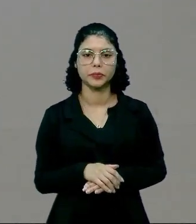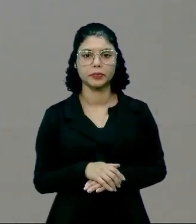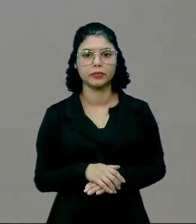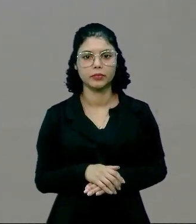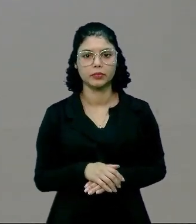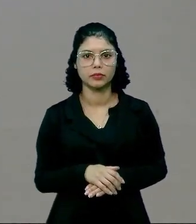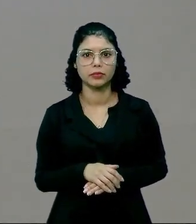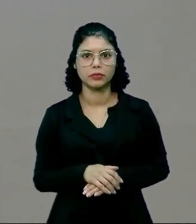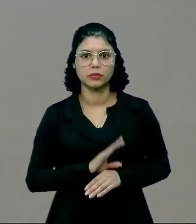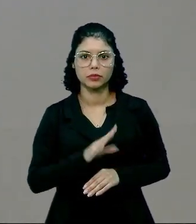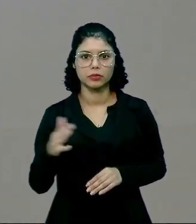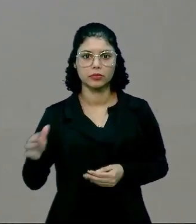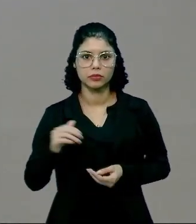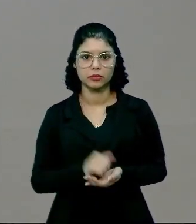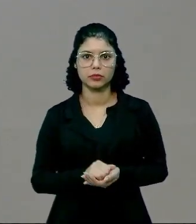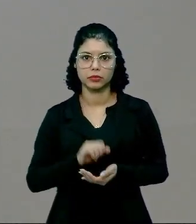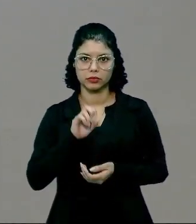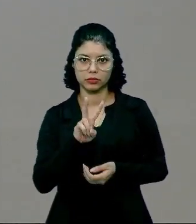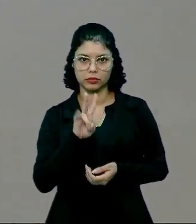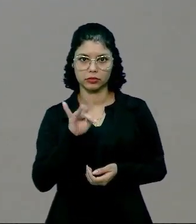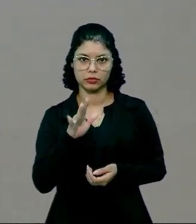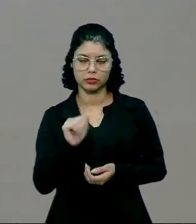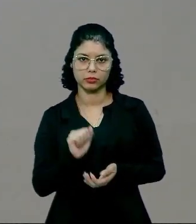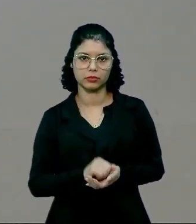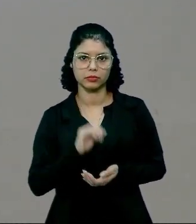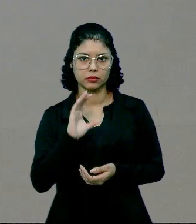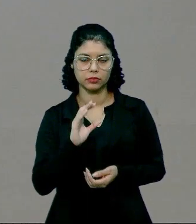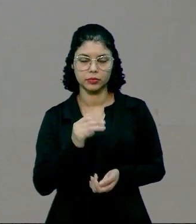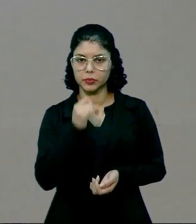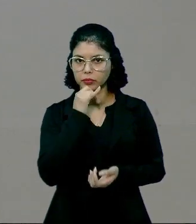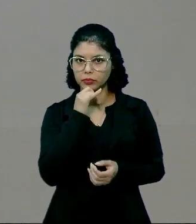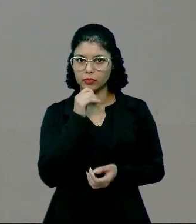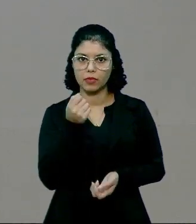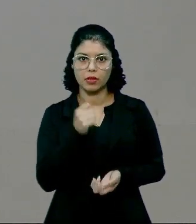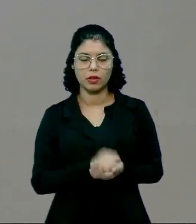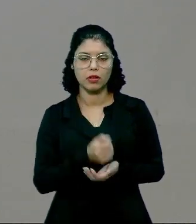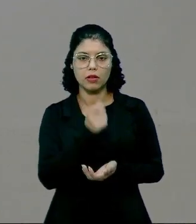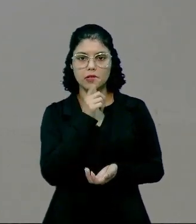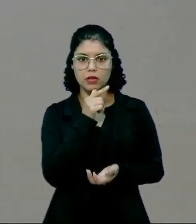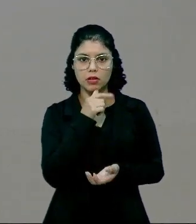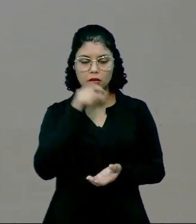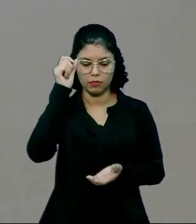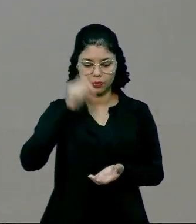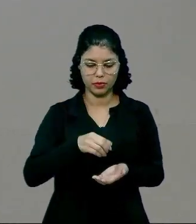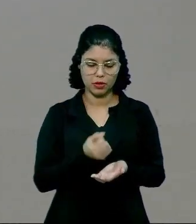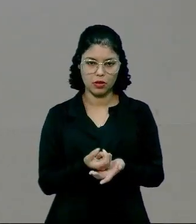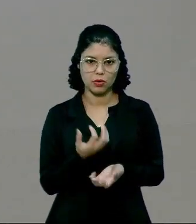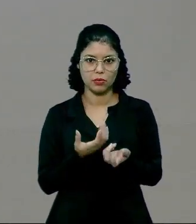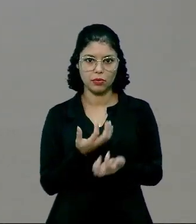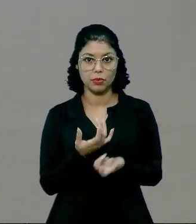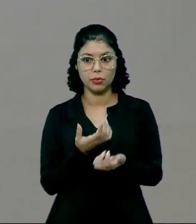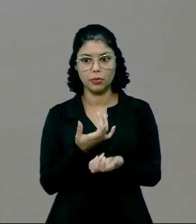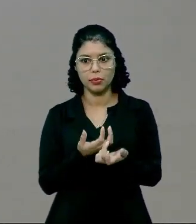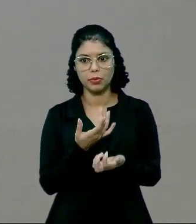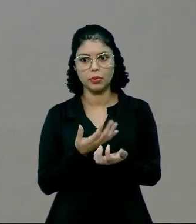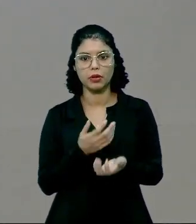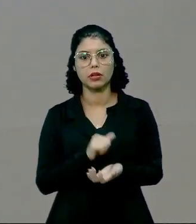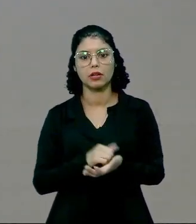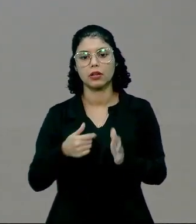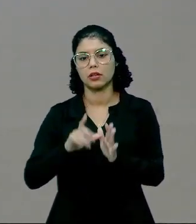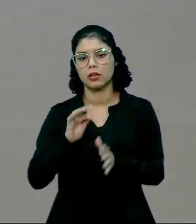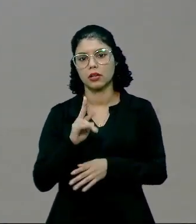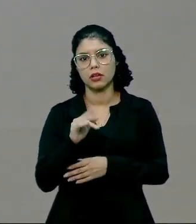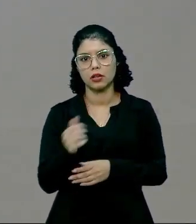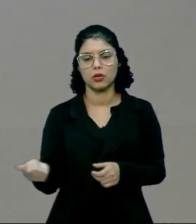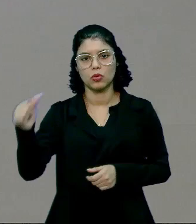superfície de contato quando eu coloco uma vitamina C para efervescer em comprimido e eu pego um antiácido ali normalmente em